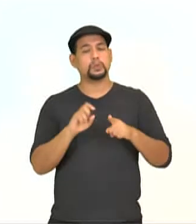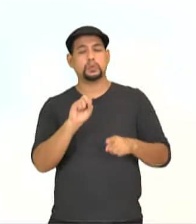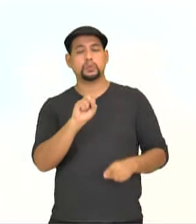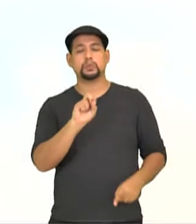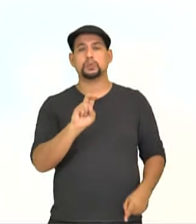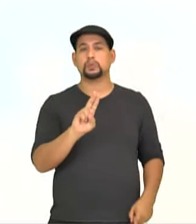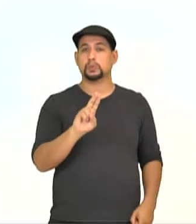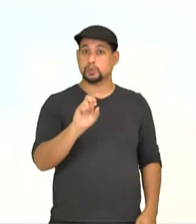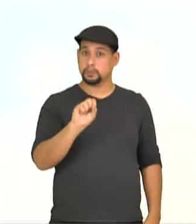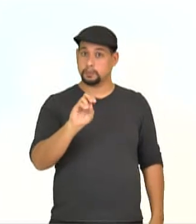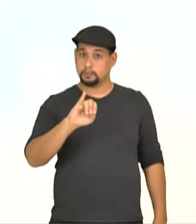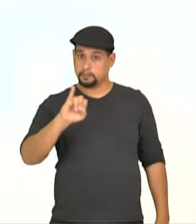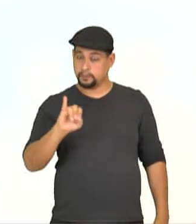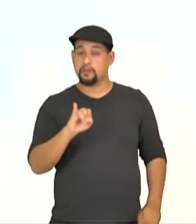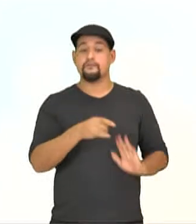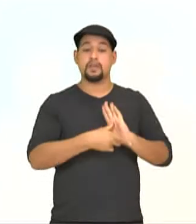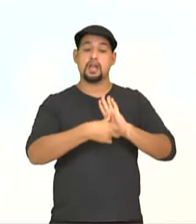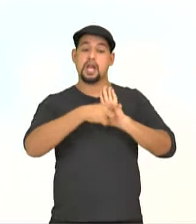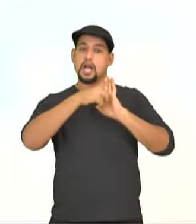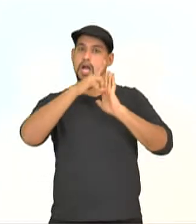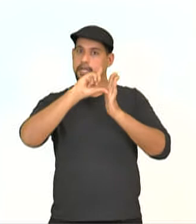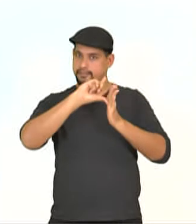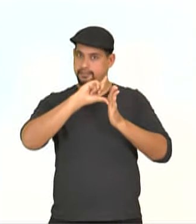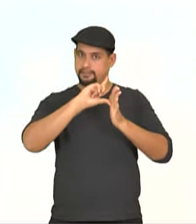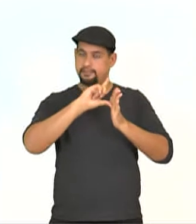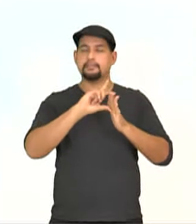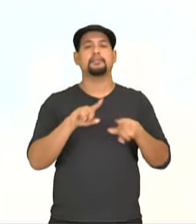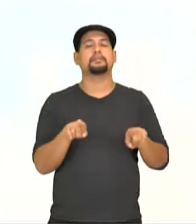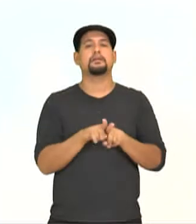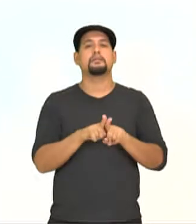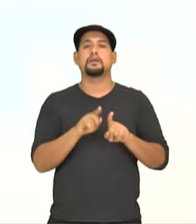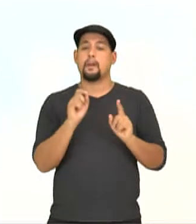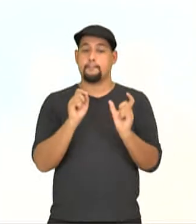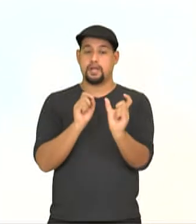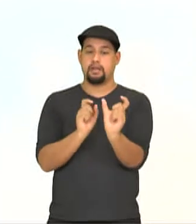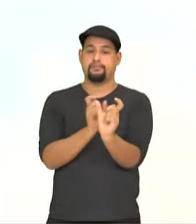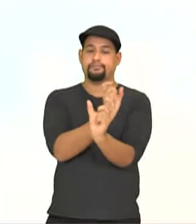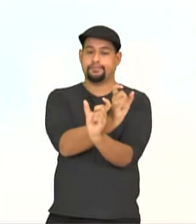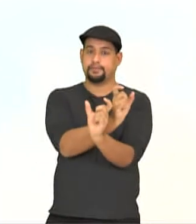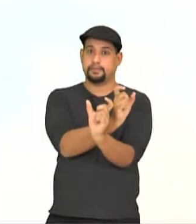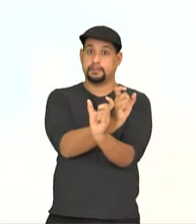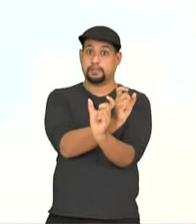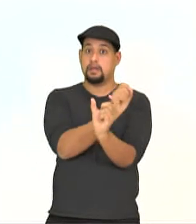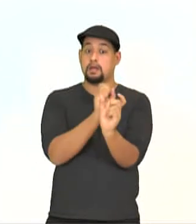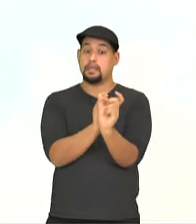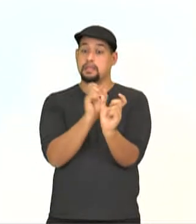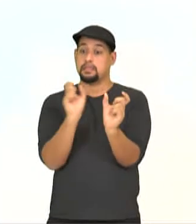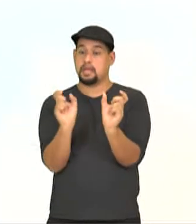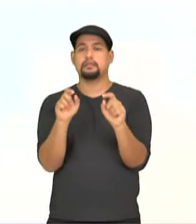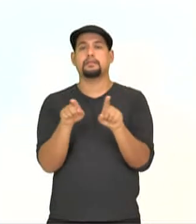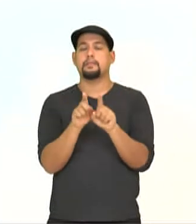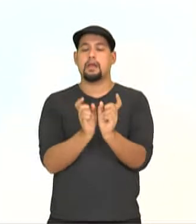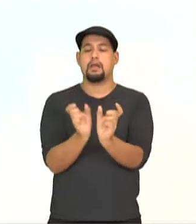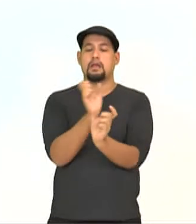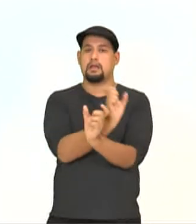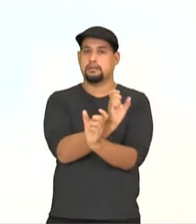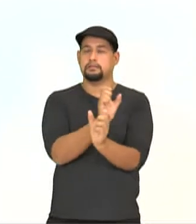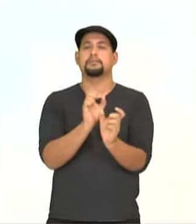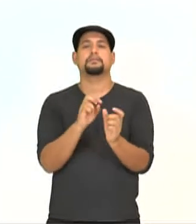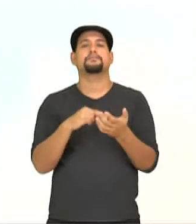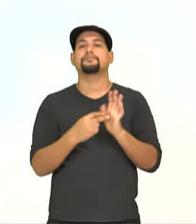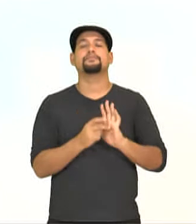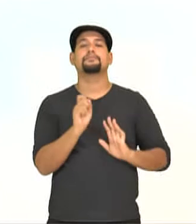dizer, aqueles que vêm antes do substantivo. Quando los possessivos estão delante, antes del